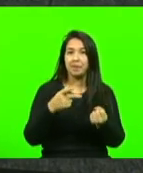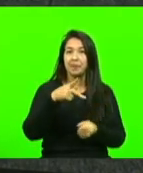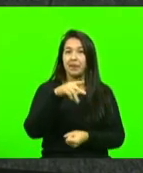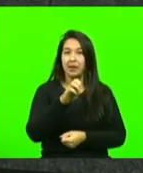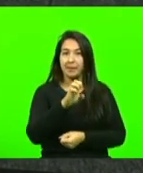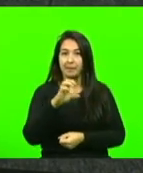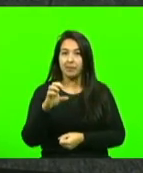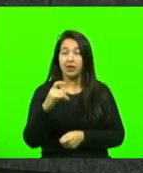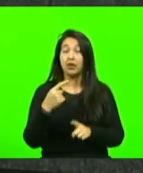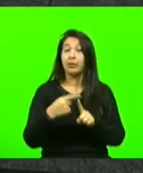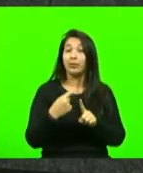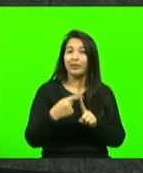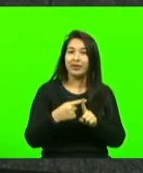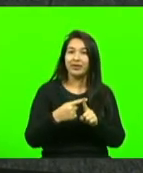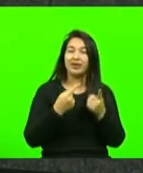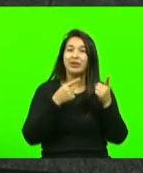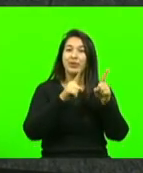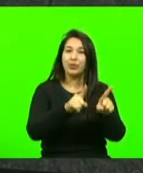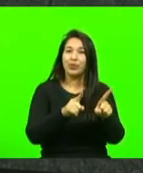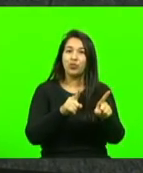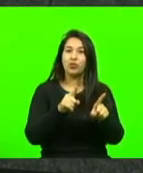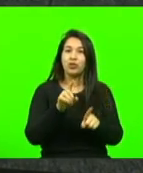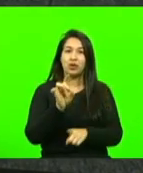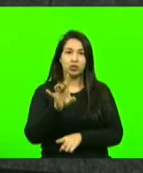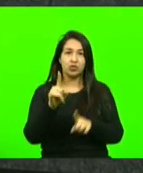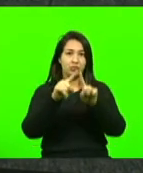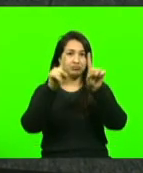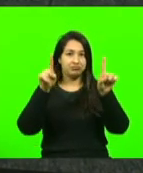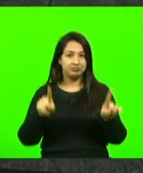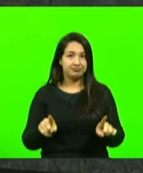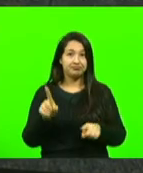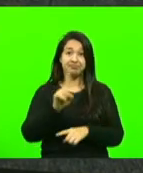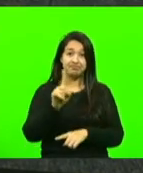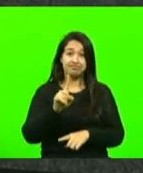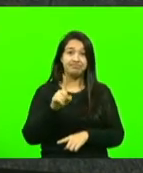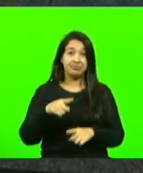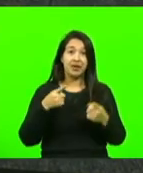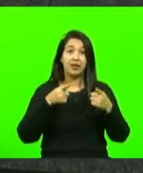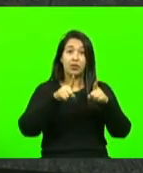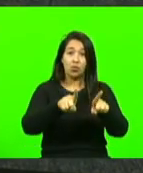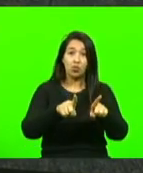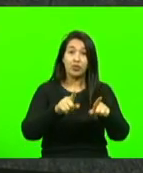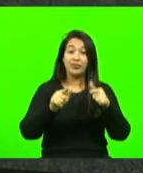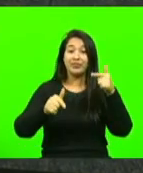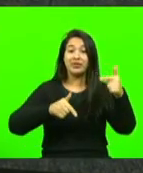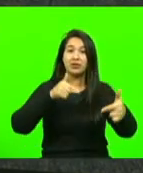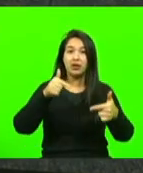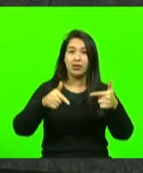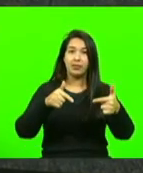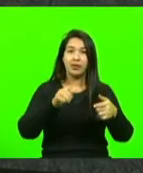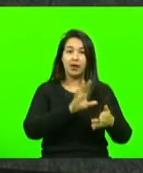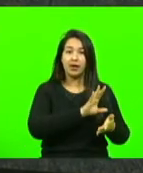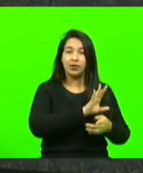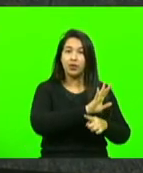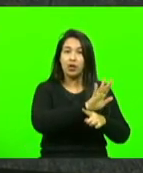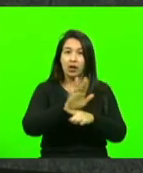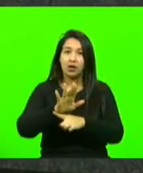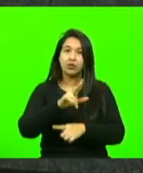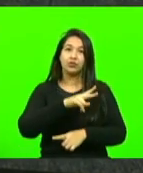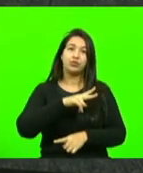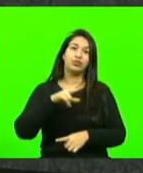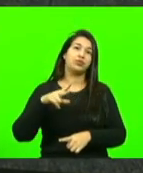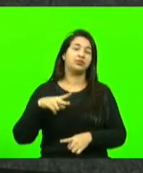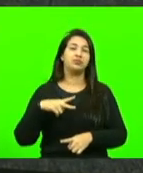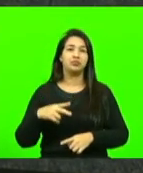é o ataque não é aos servidores públicos o ataque é os serviços públicos bom então a gente precisa